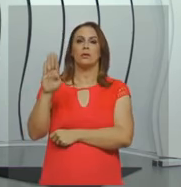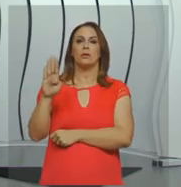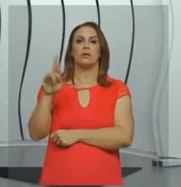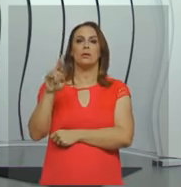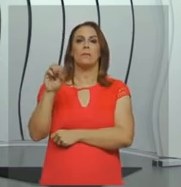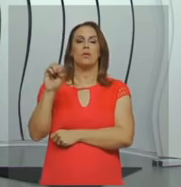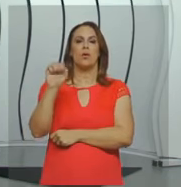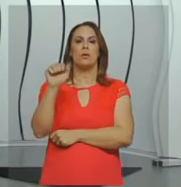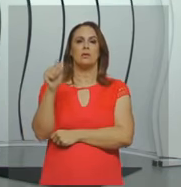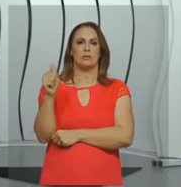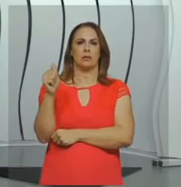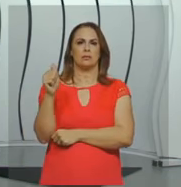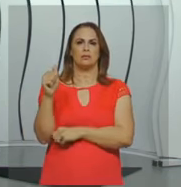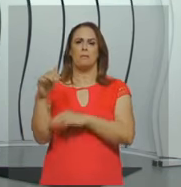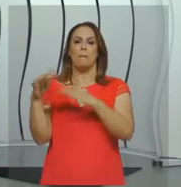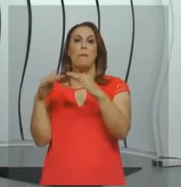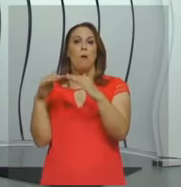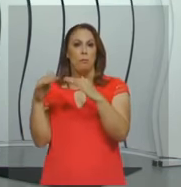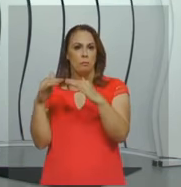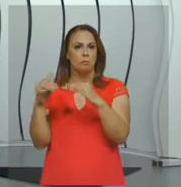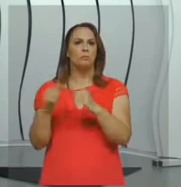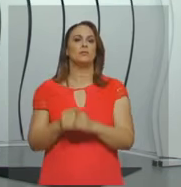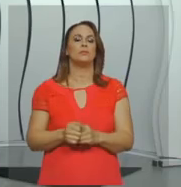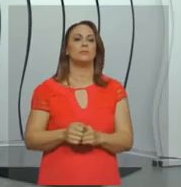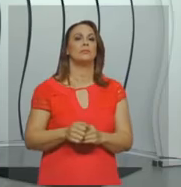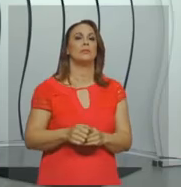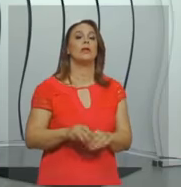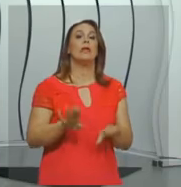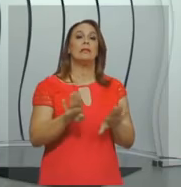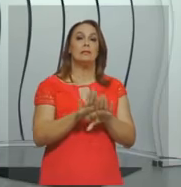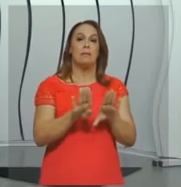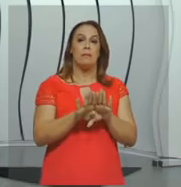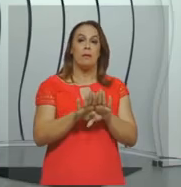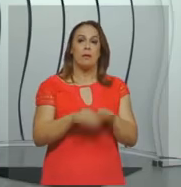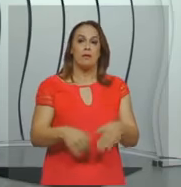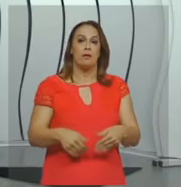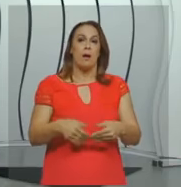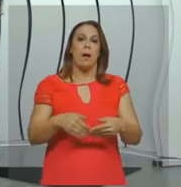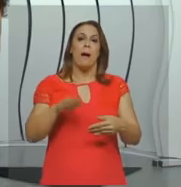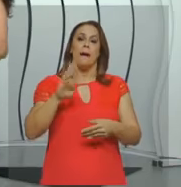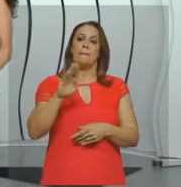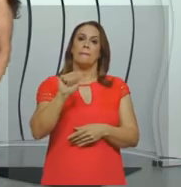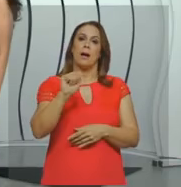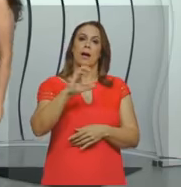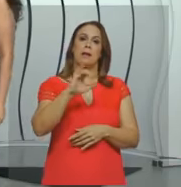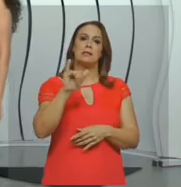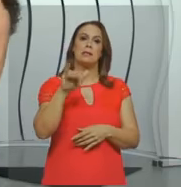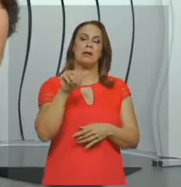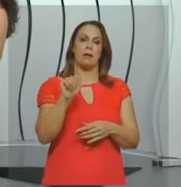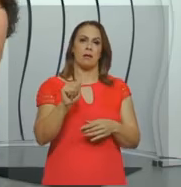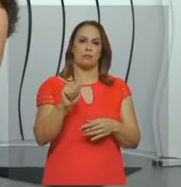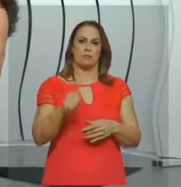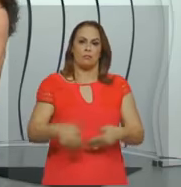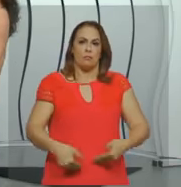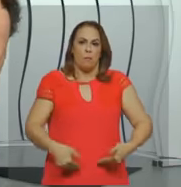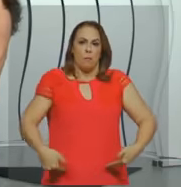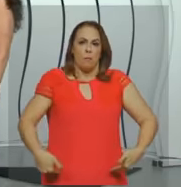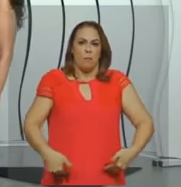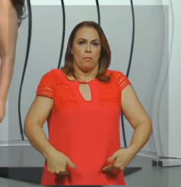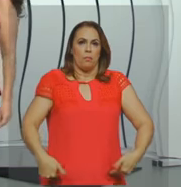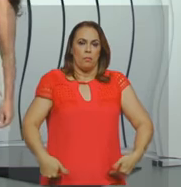cartilagem semimóvel, como o da bacia, que movimenta menos, tá? E a móvel que eu já expliquei para vocês, que